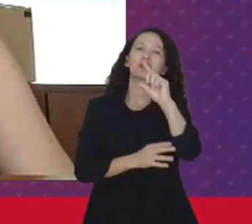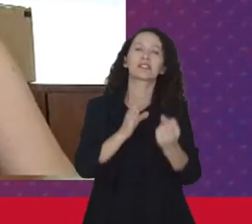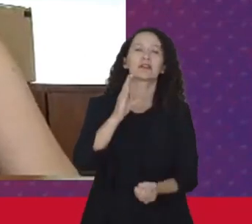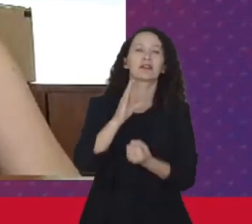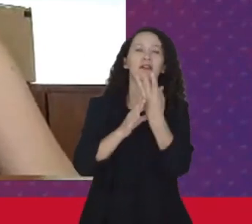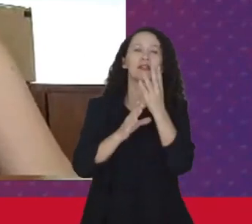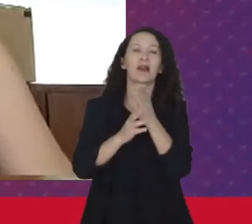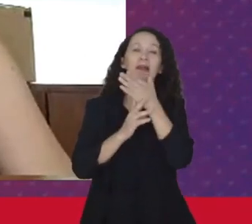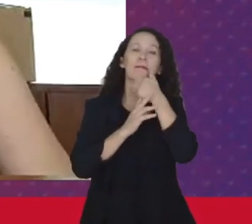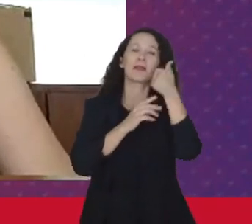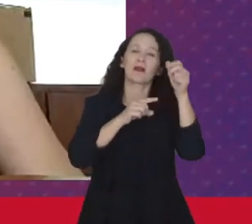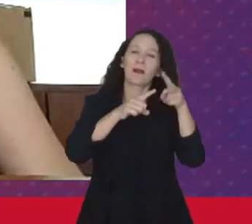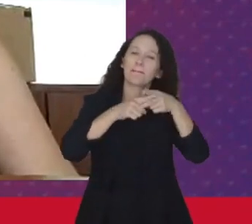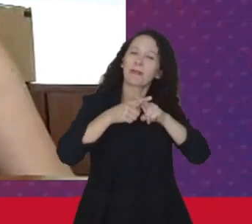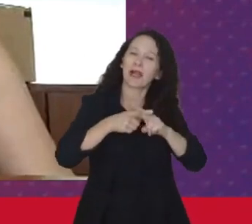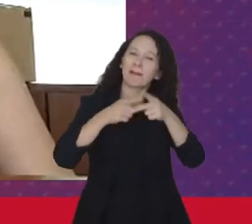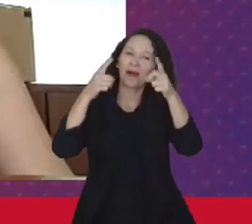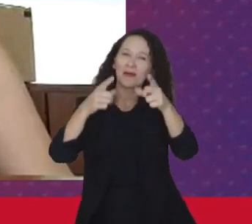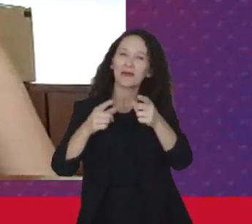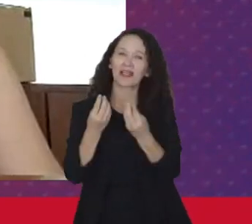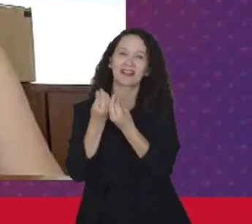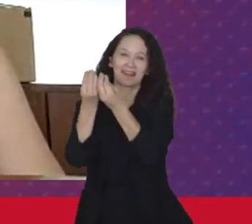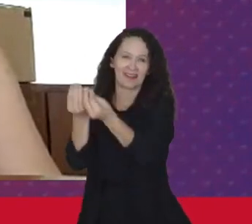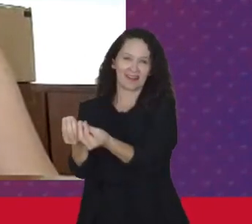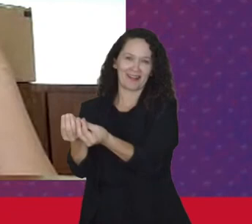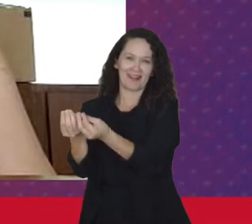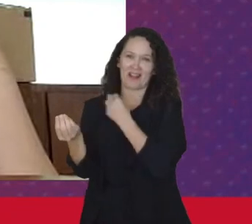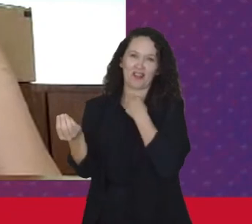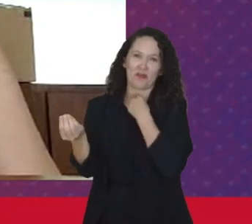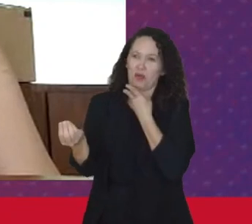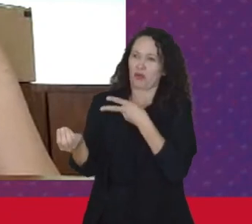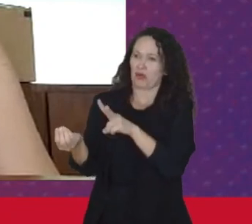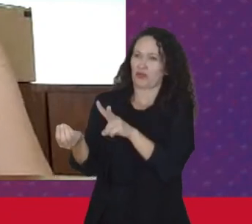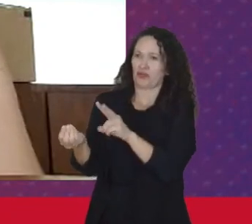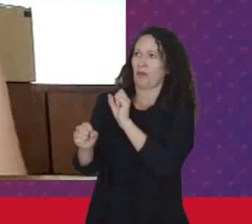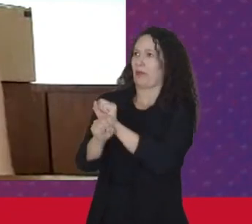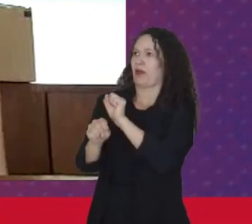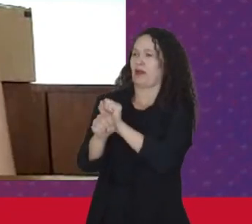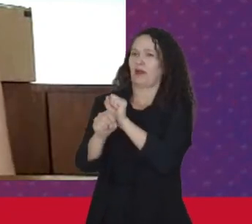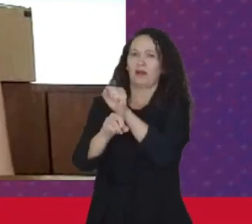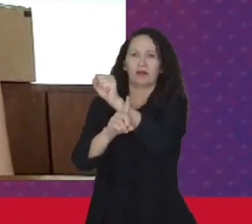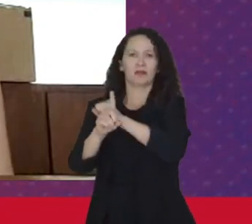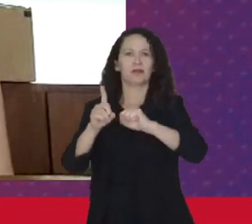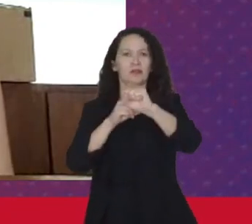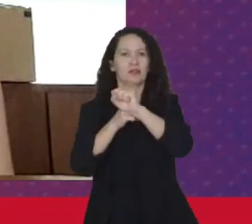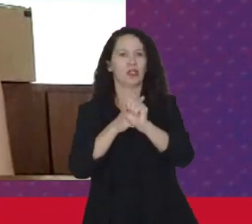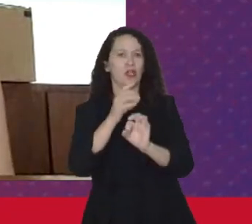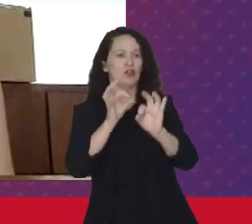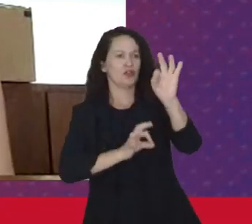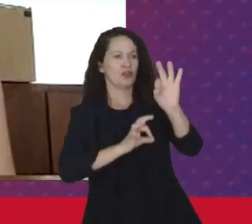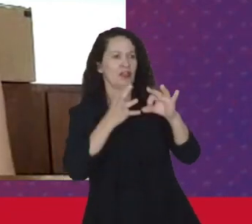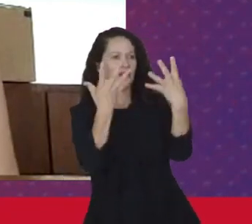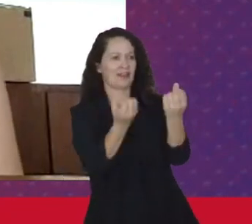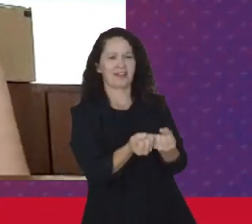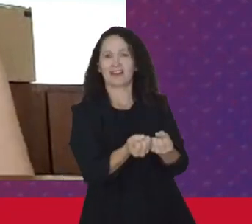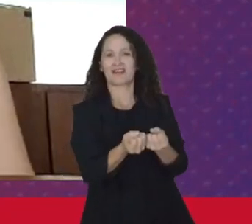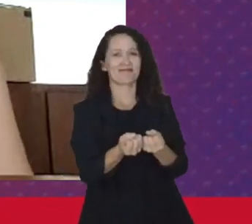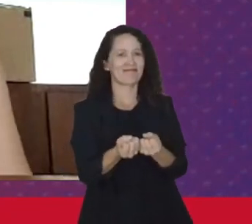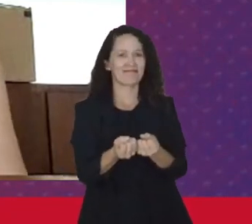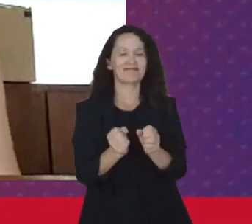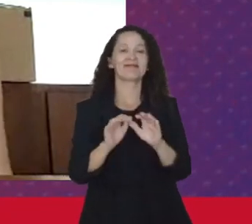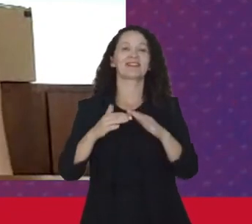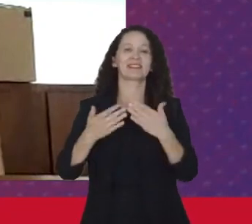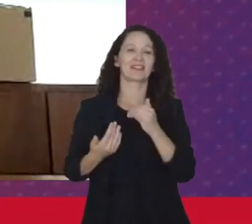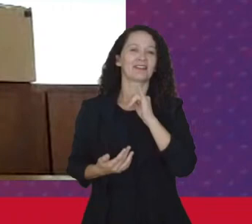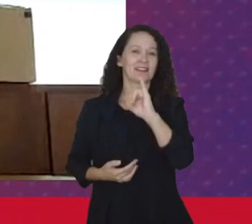e aperfeiçoar e melhorar esse espaço para eles. Eles não podem mais continuar esperando que a sociedade esteja pronta, né?